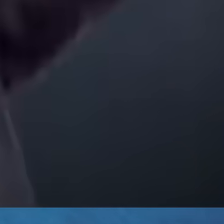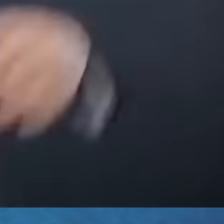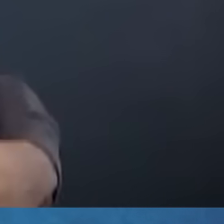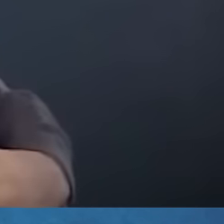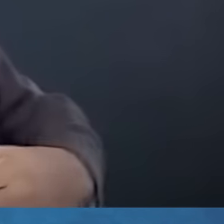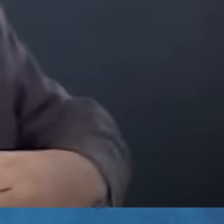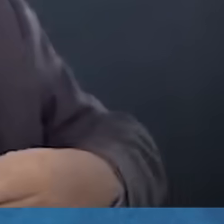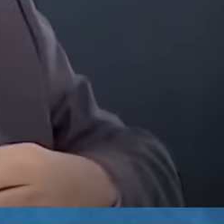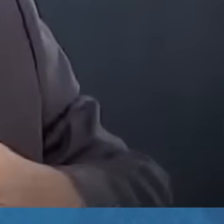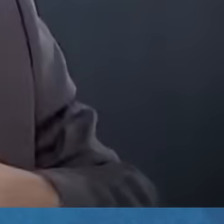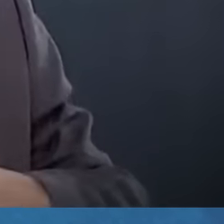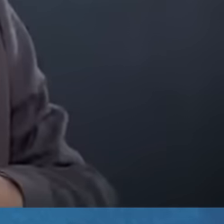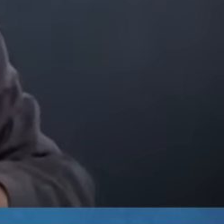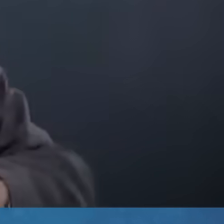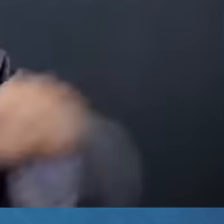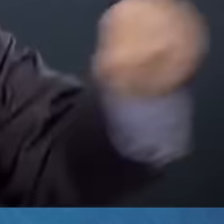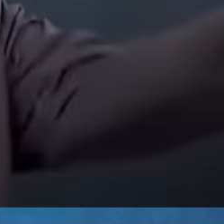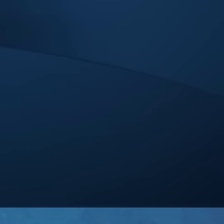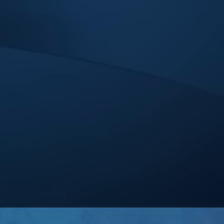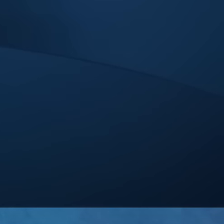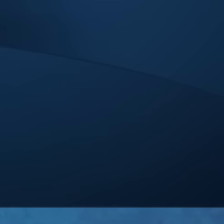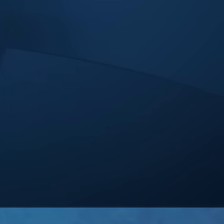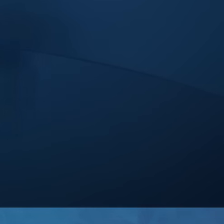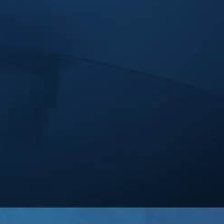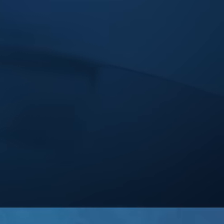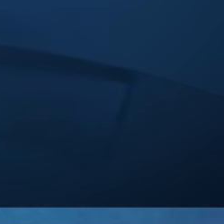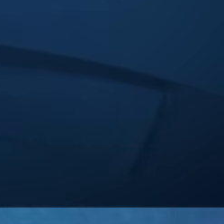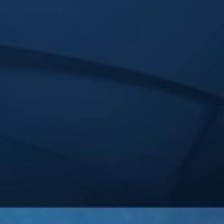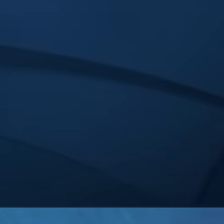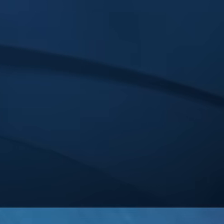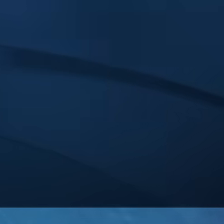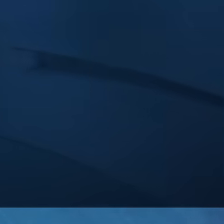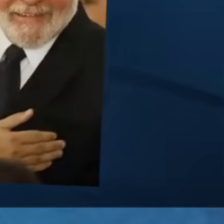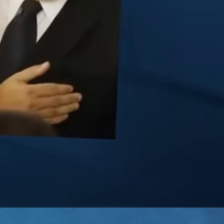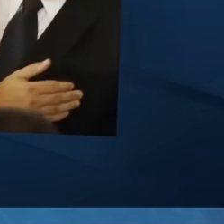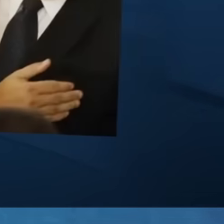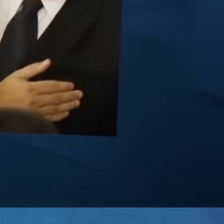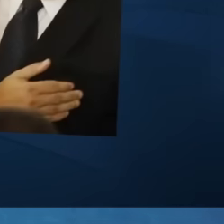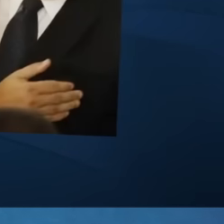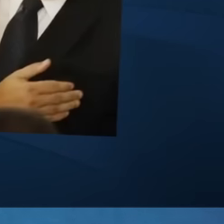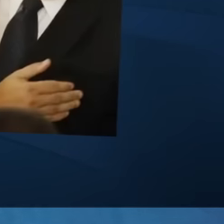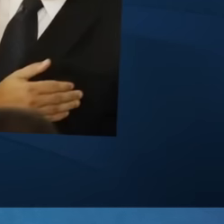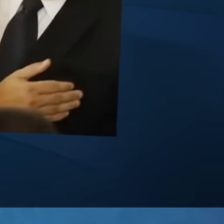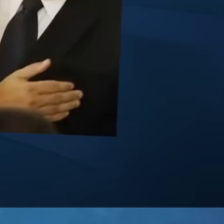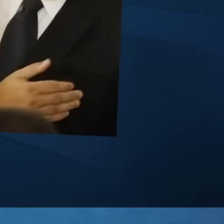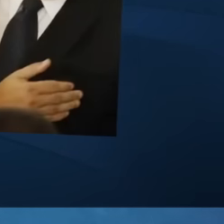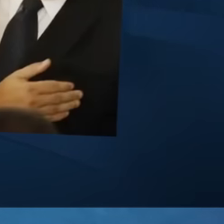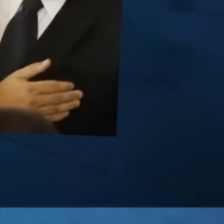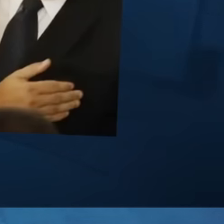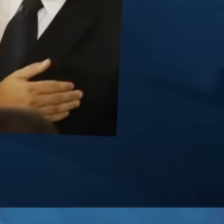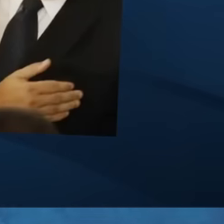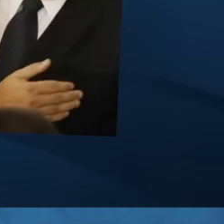aumento da percepção de corrupção no Brasil. A ONG citou as nomeações de Cristiano Zanin e Flávio Dino para o STF